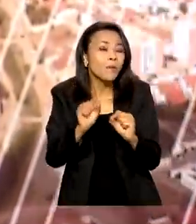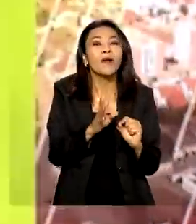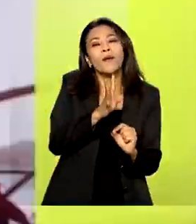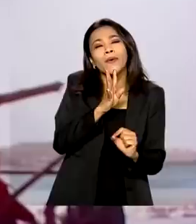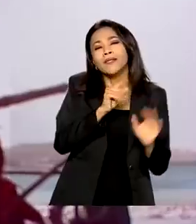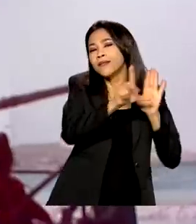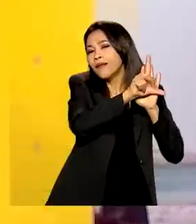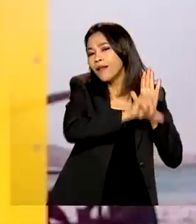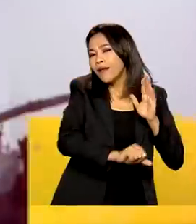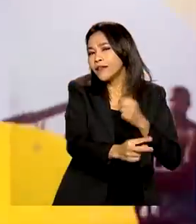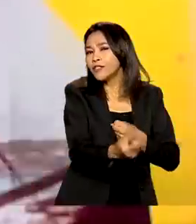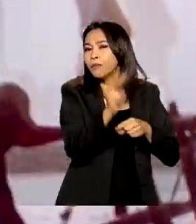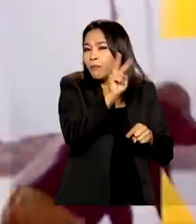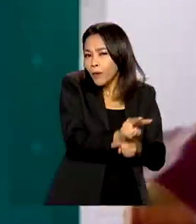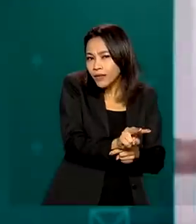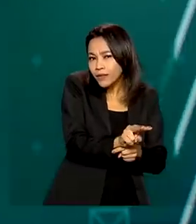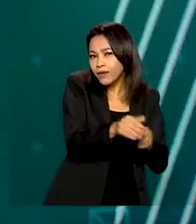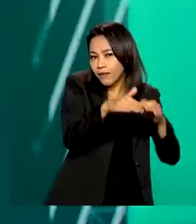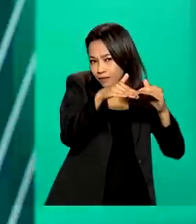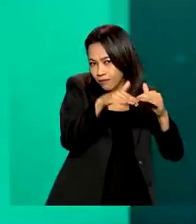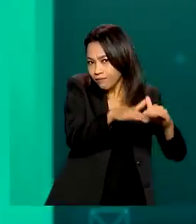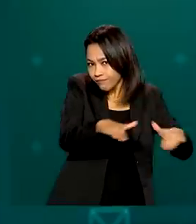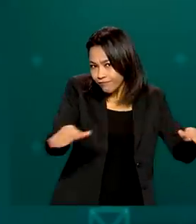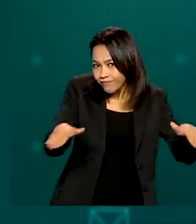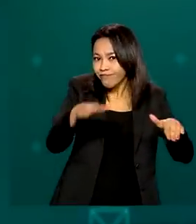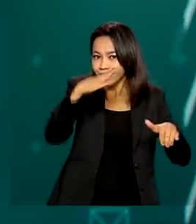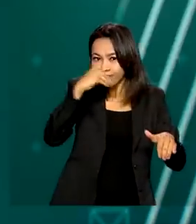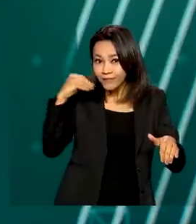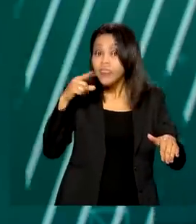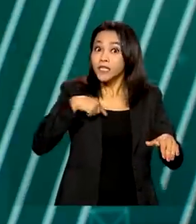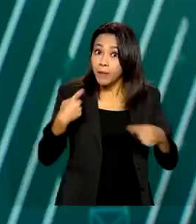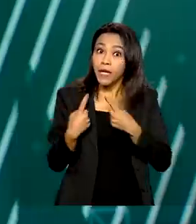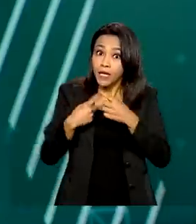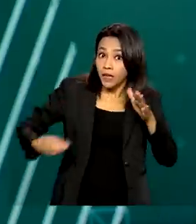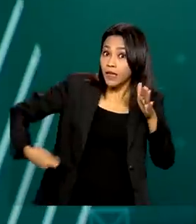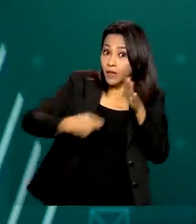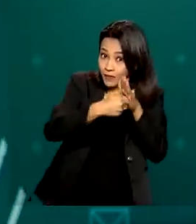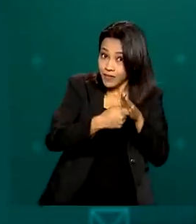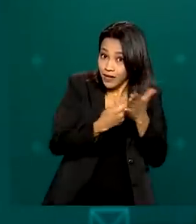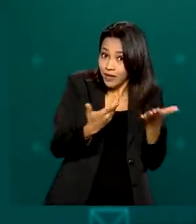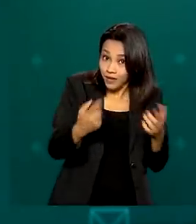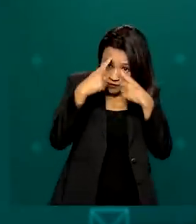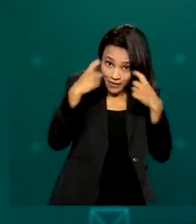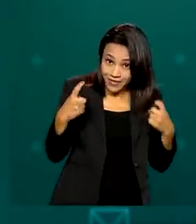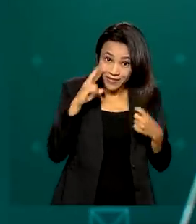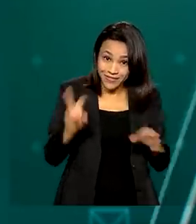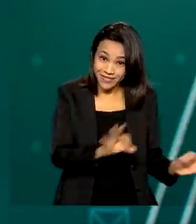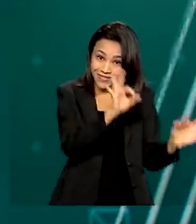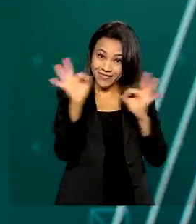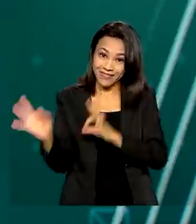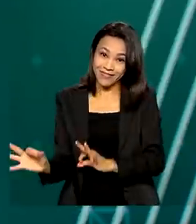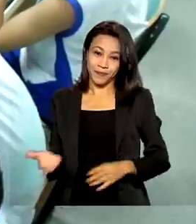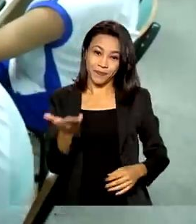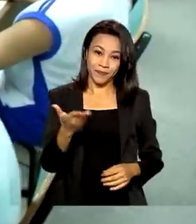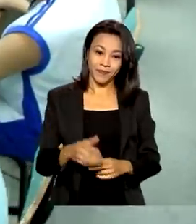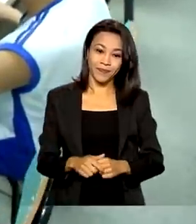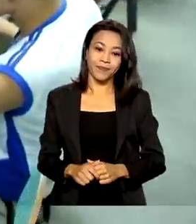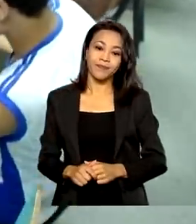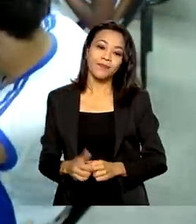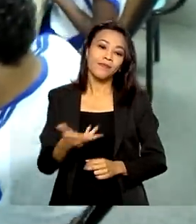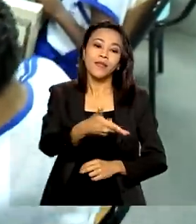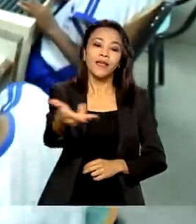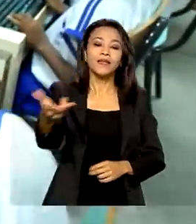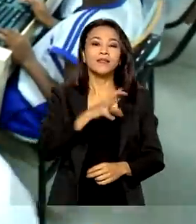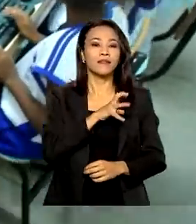leis de proteção a menores e ainda denunciar casos de violência em infanto-juvenil? Veja na reportagem. Eles